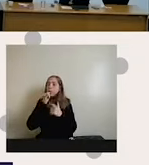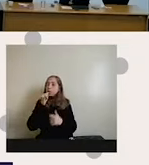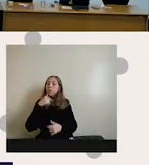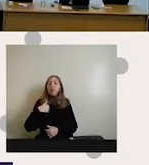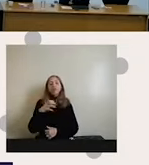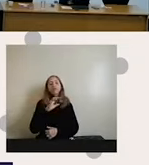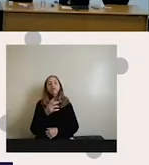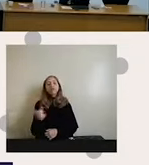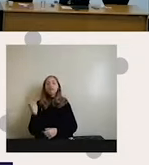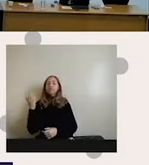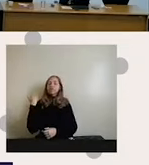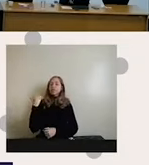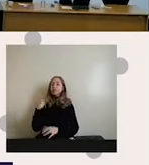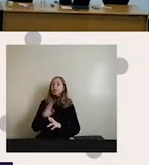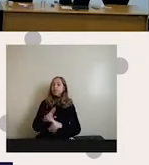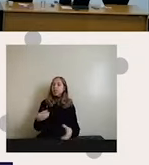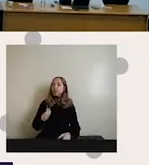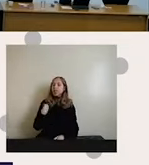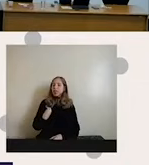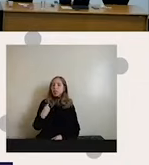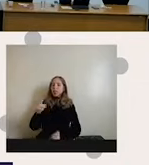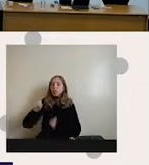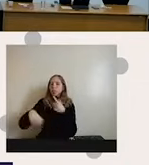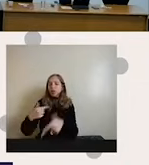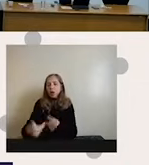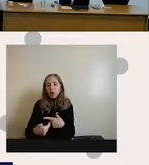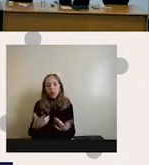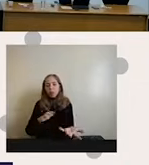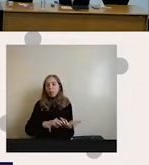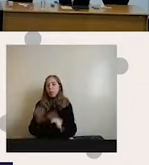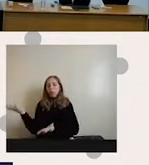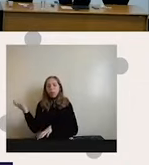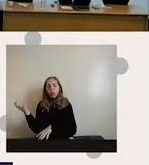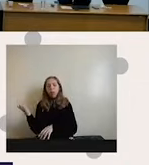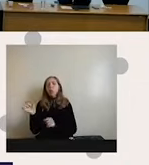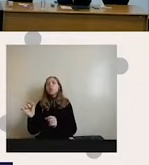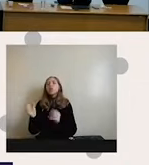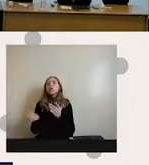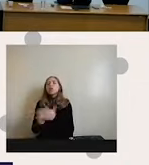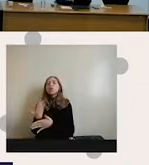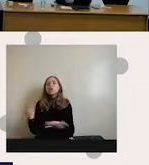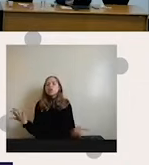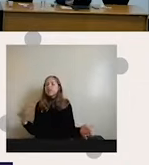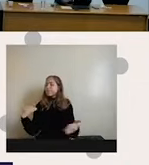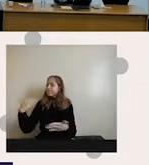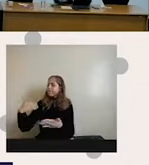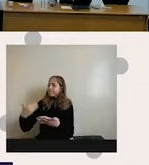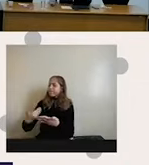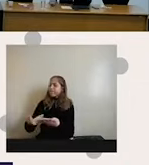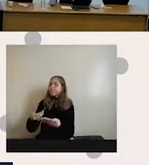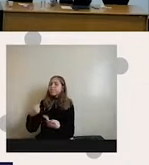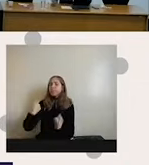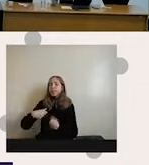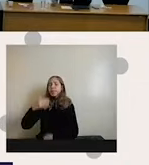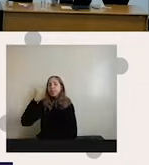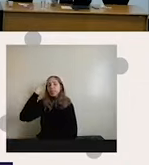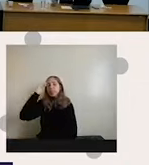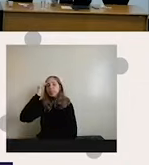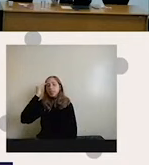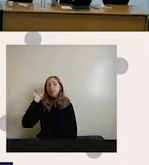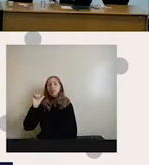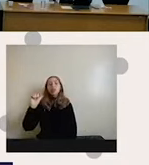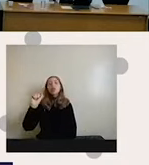anterior àquele trabalho, né, o que acontece nesse meio termo aí que a gente precisa entender para poder realizar esse